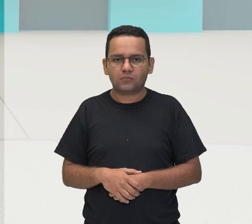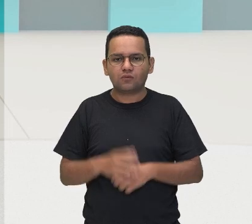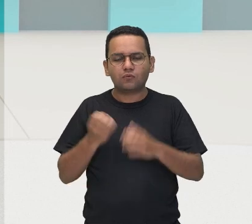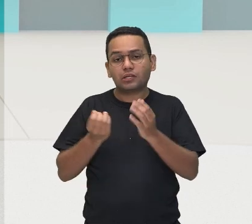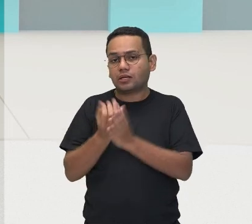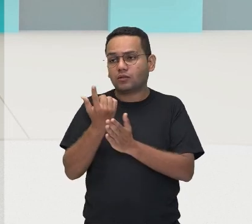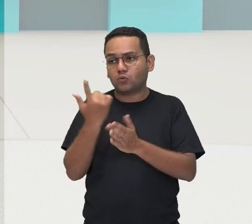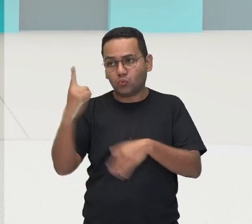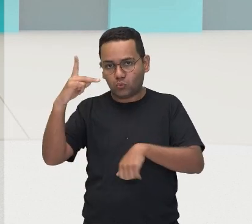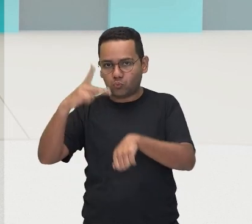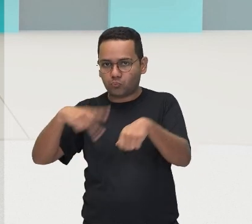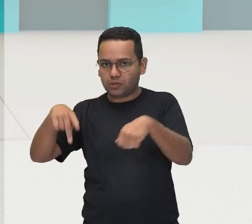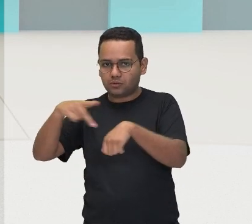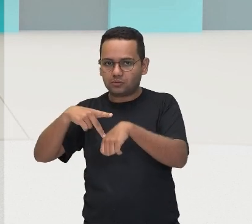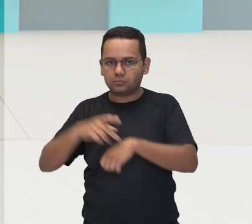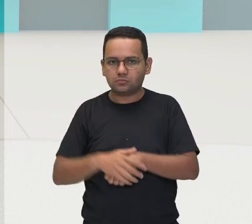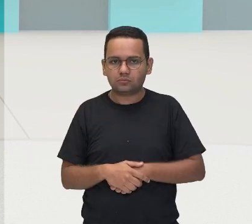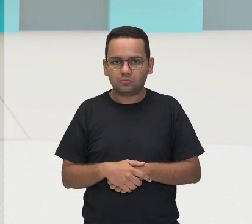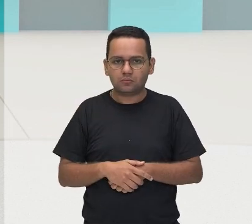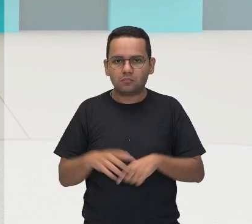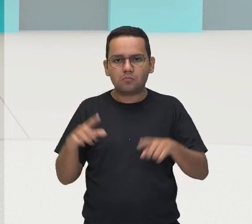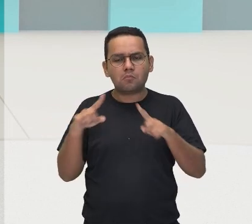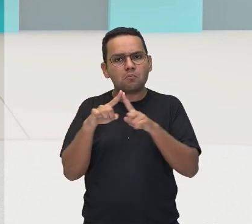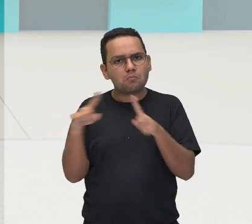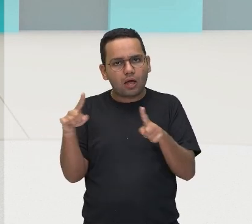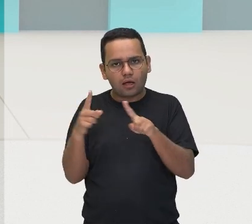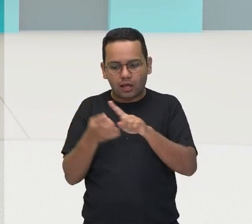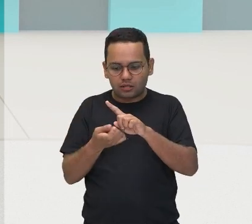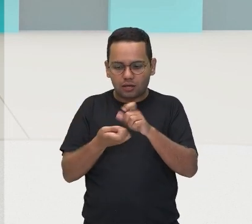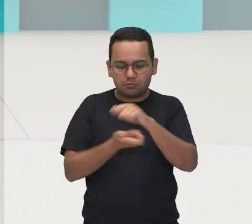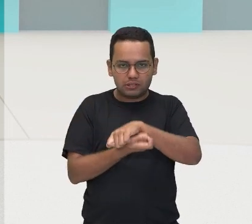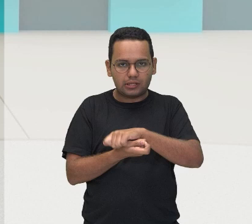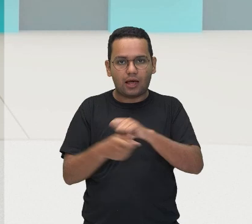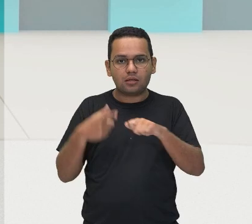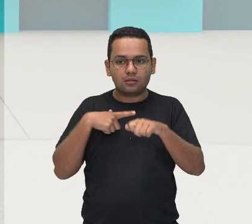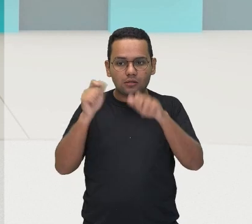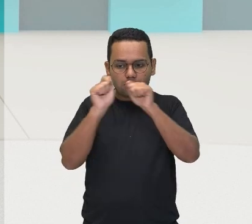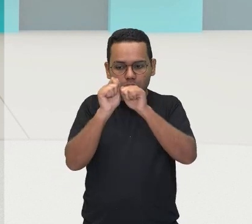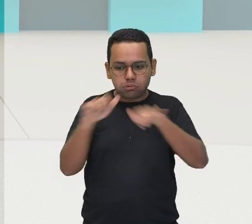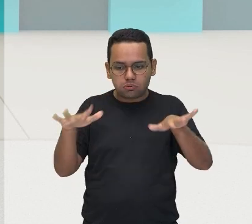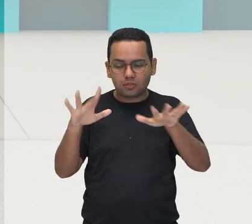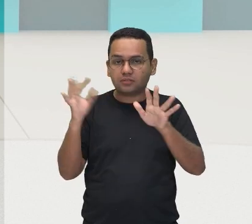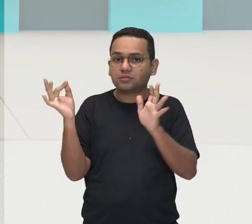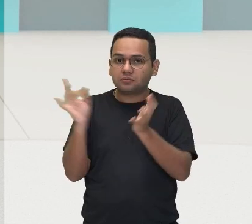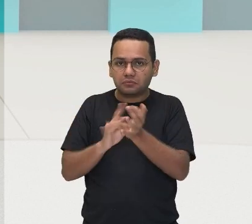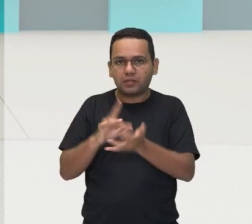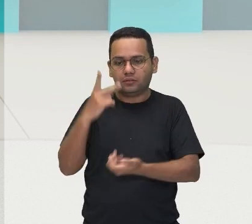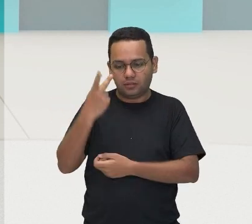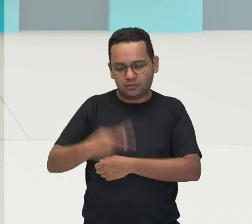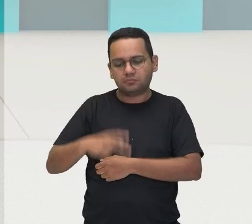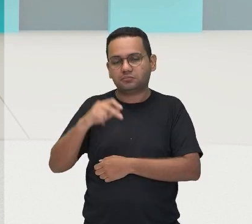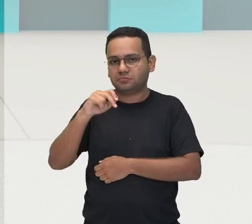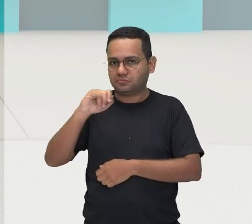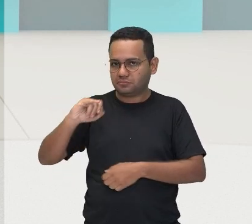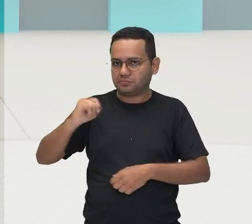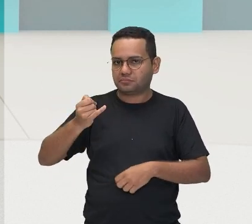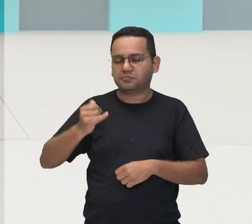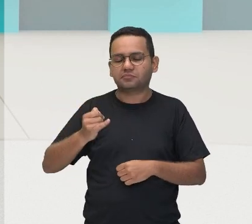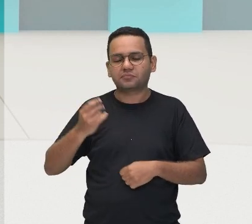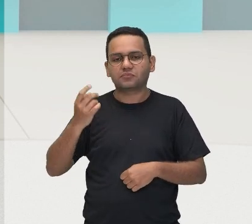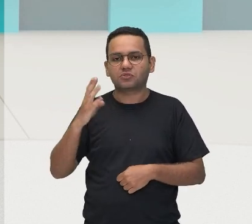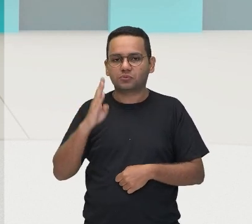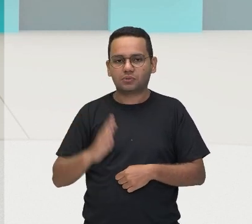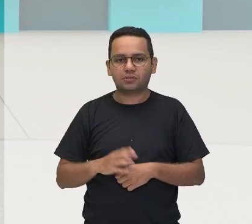país, mas teve essa explosão de conhecimento, né, de divulgação aqui no Brasil, através da